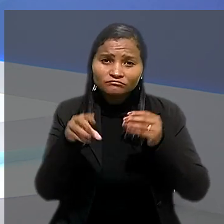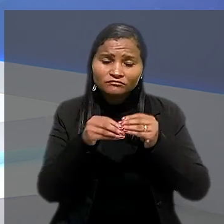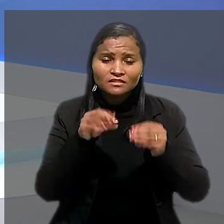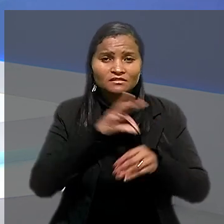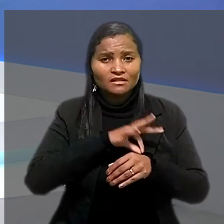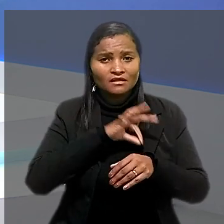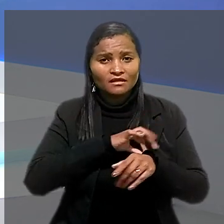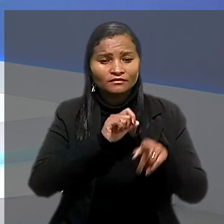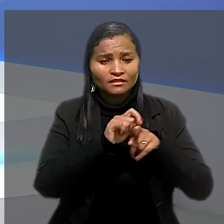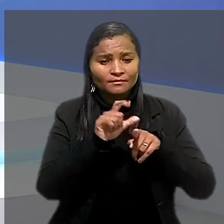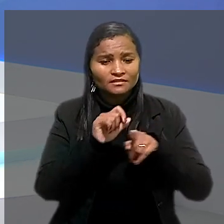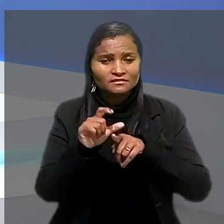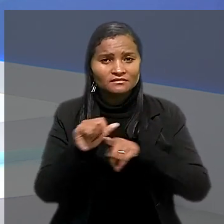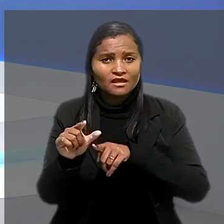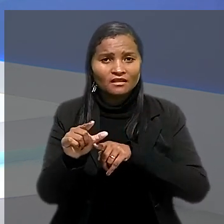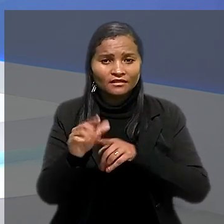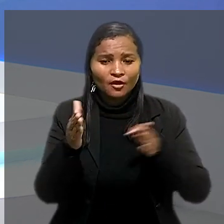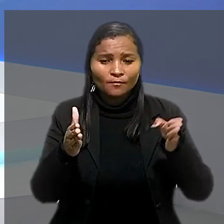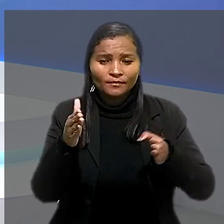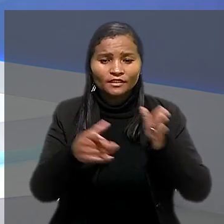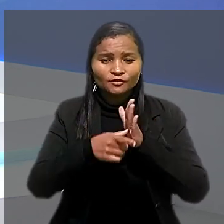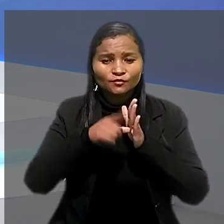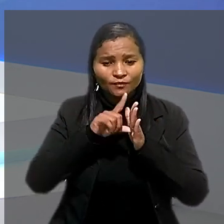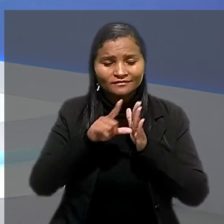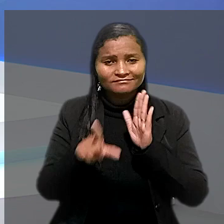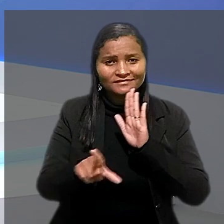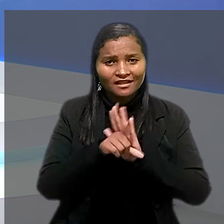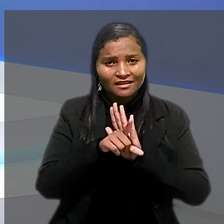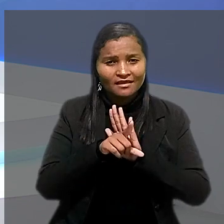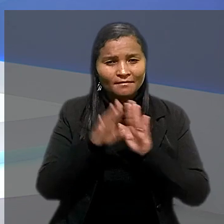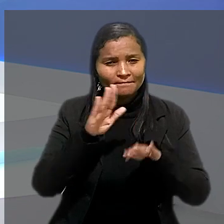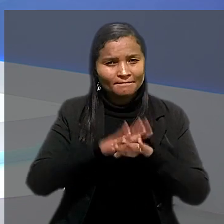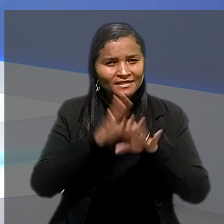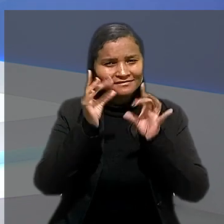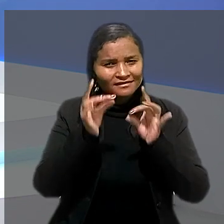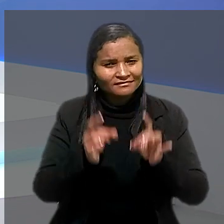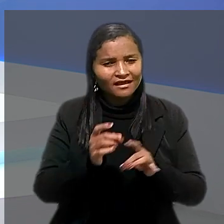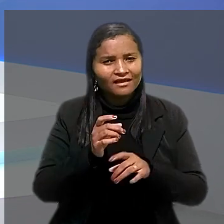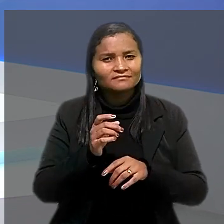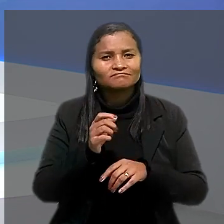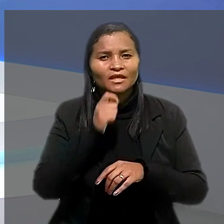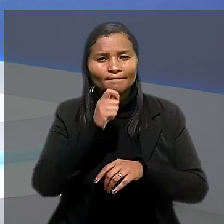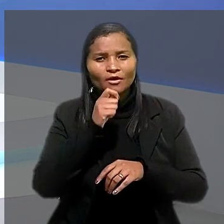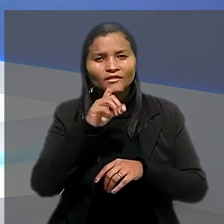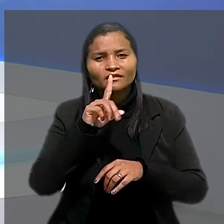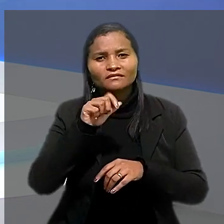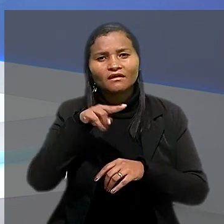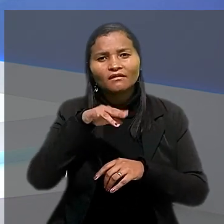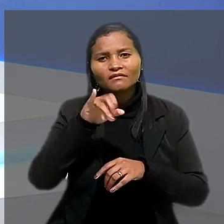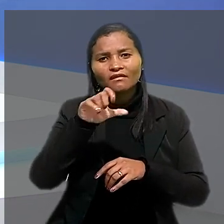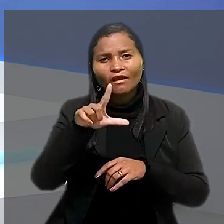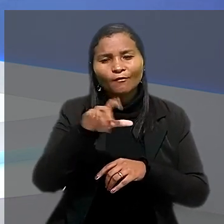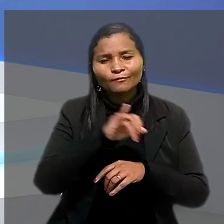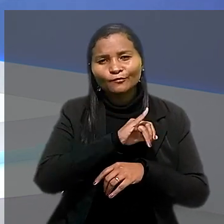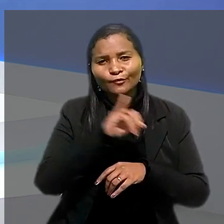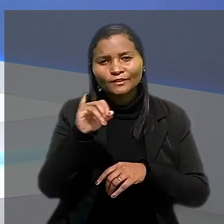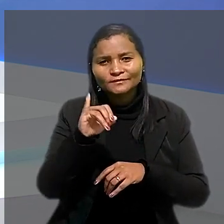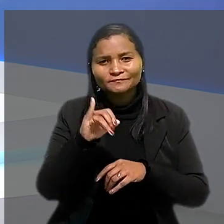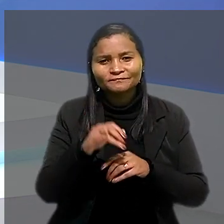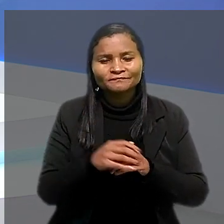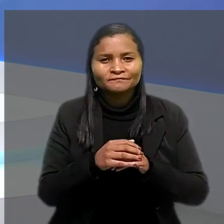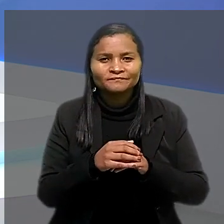salarial da parcela ao período anterior à vigência da lei. Mais detalhes desse caso com o repórter Daniel Vasques. Oi, Daniel.